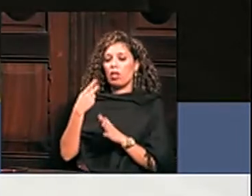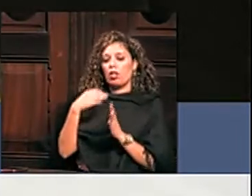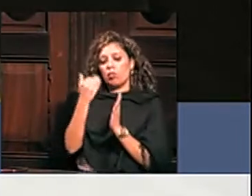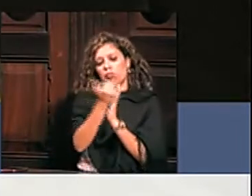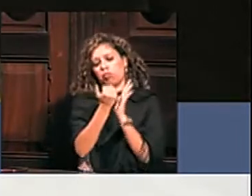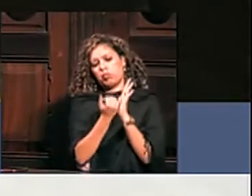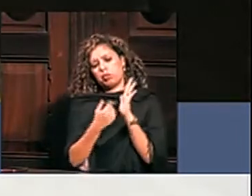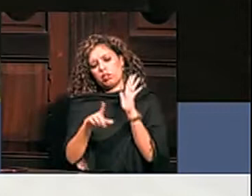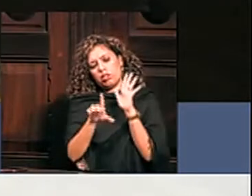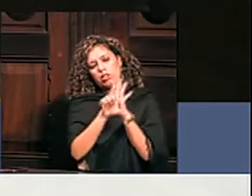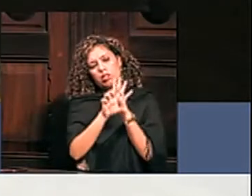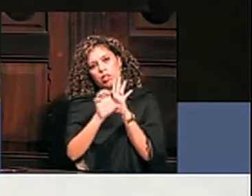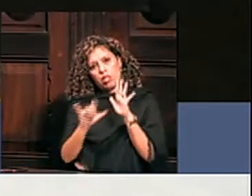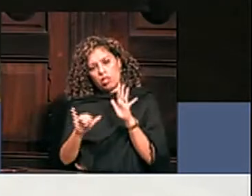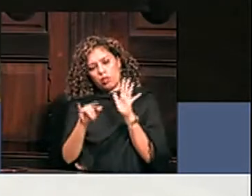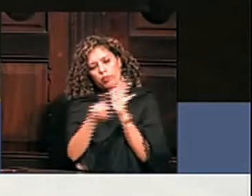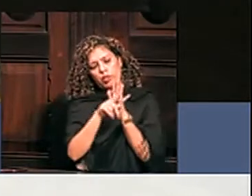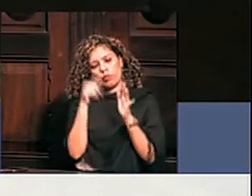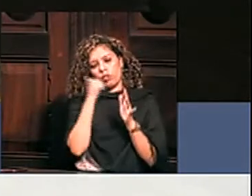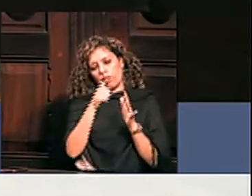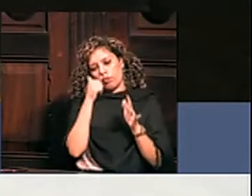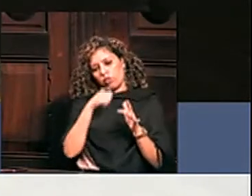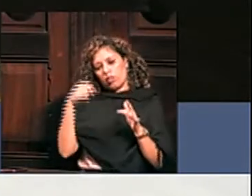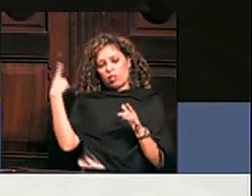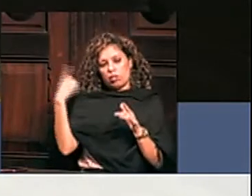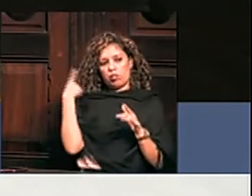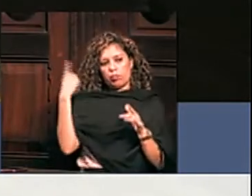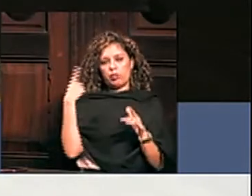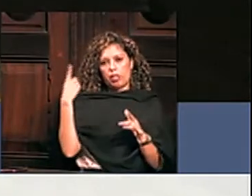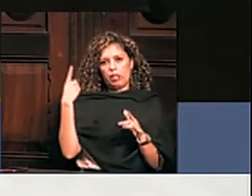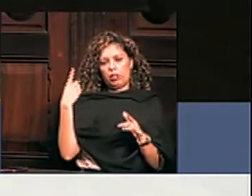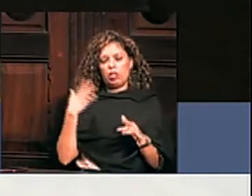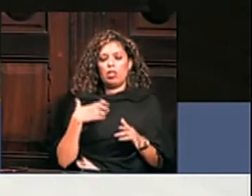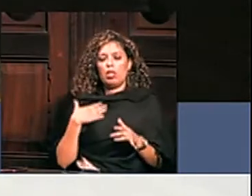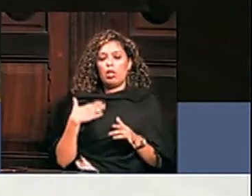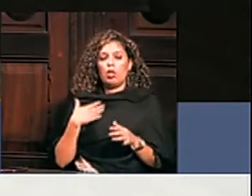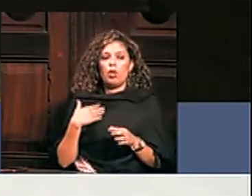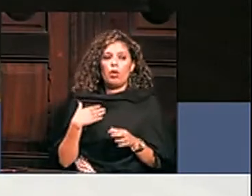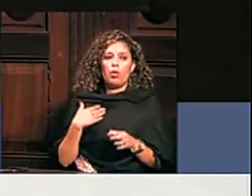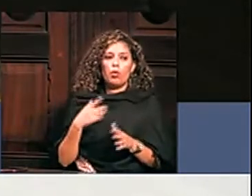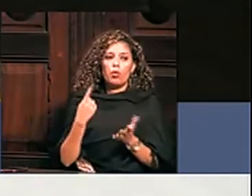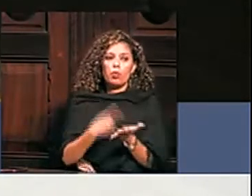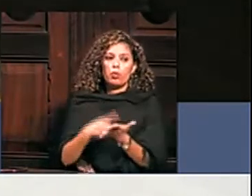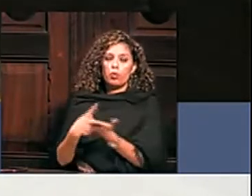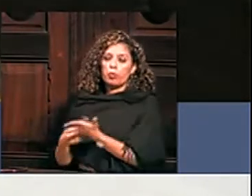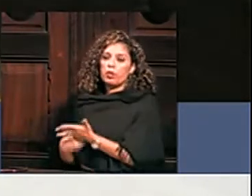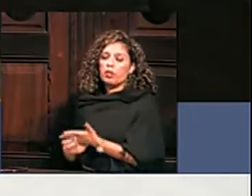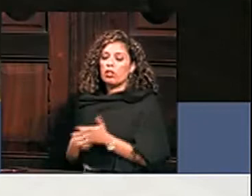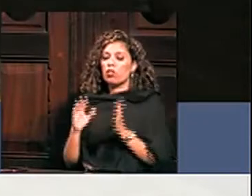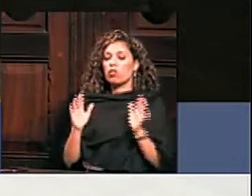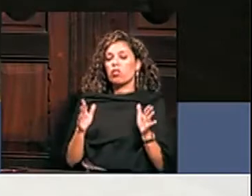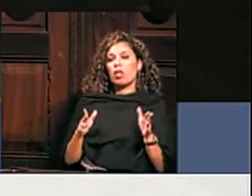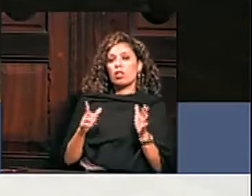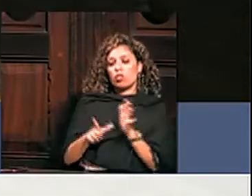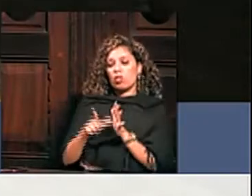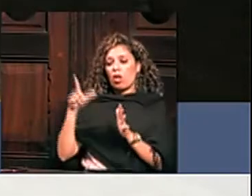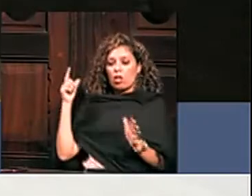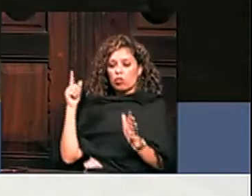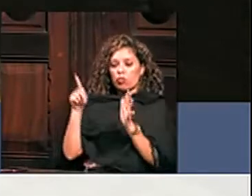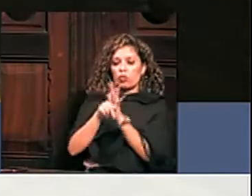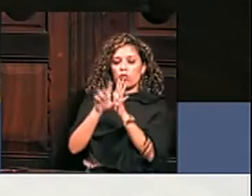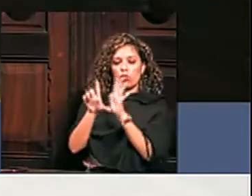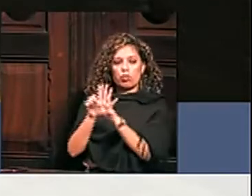eu me comprometi de, antes de aprová-lo, fazer audiências públicas para